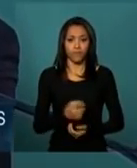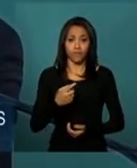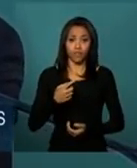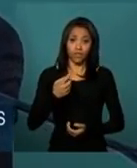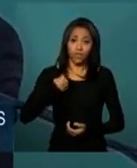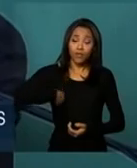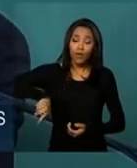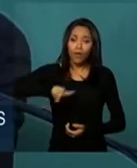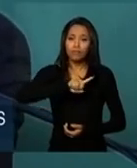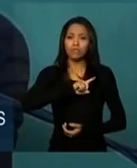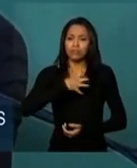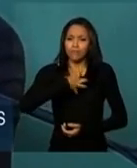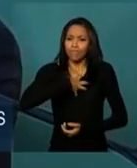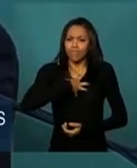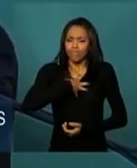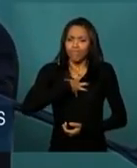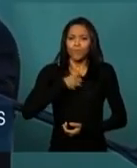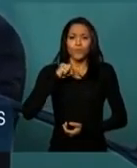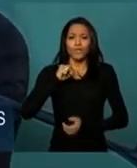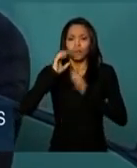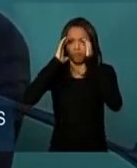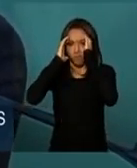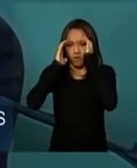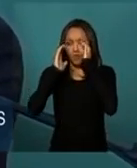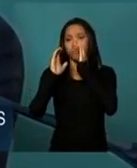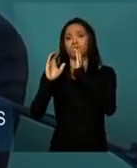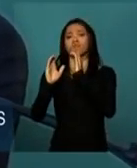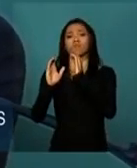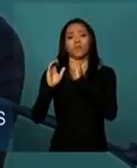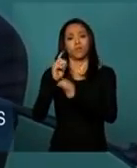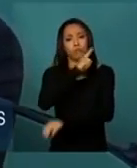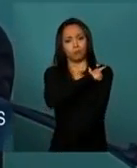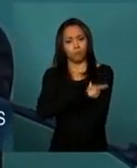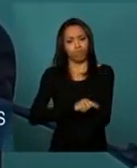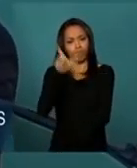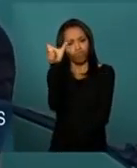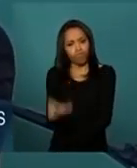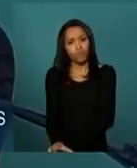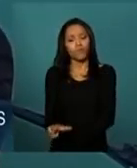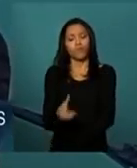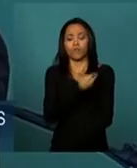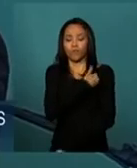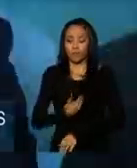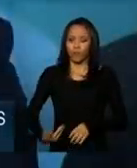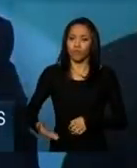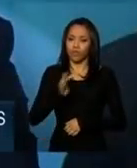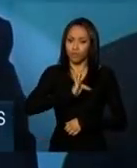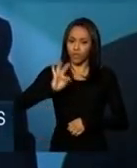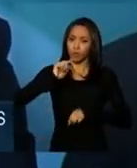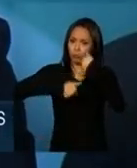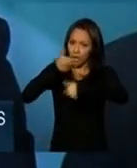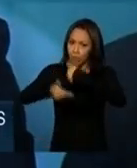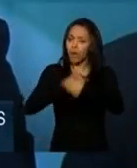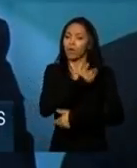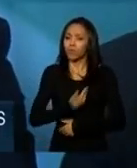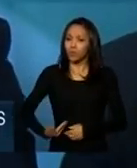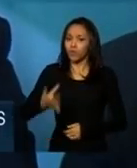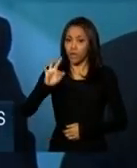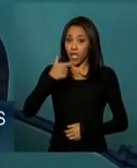do nosso profundo respeito ao comportamento e às atitudes do governo federal. sou de um partido que